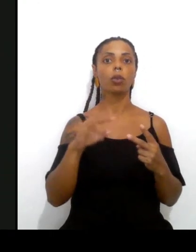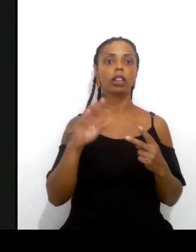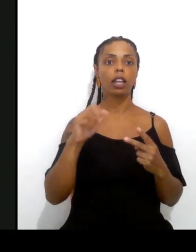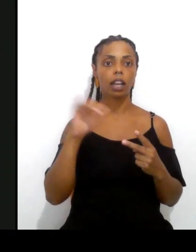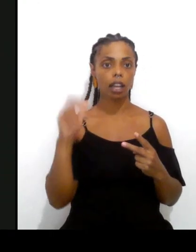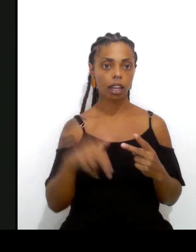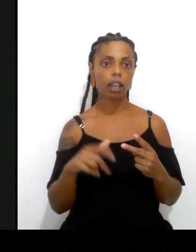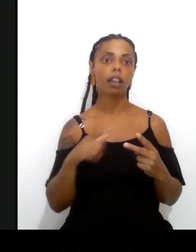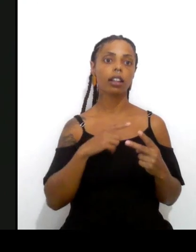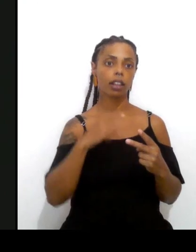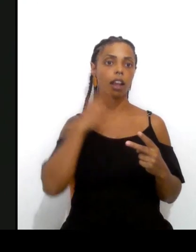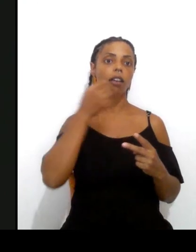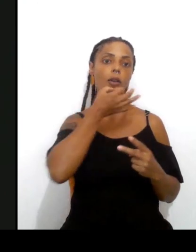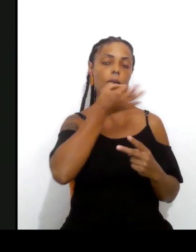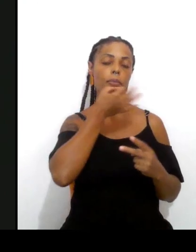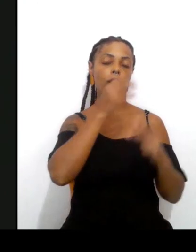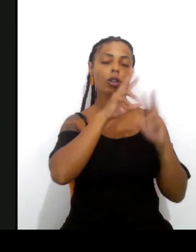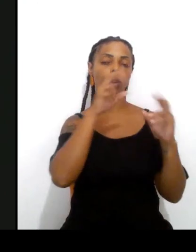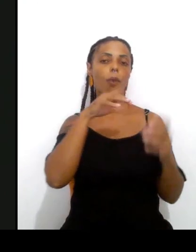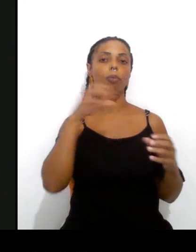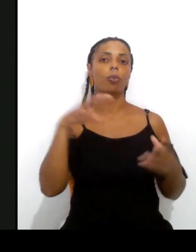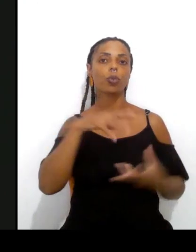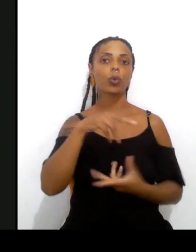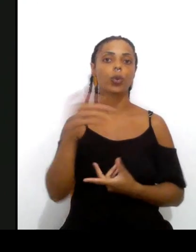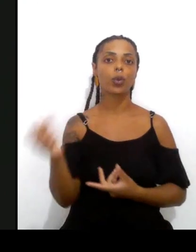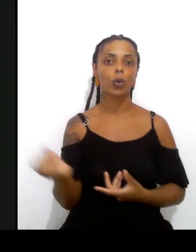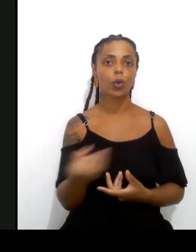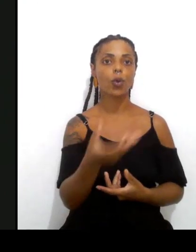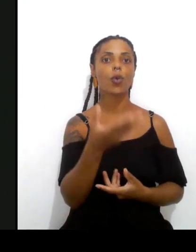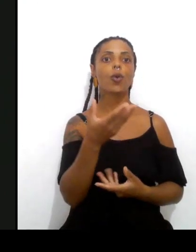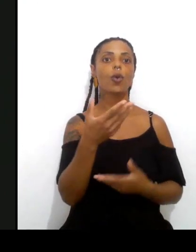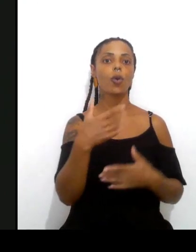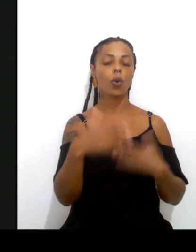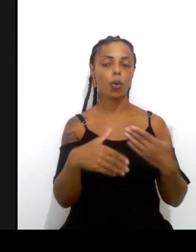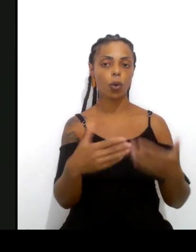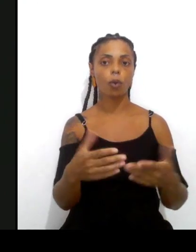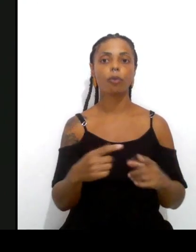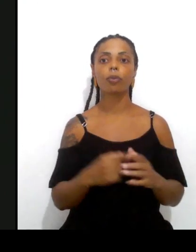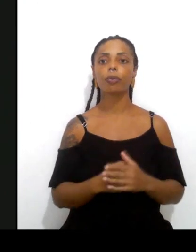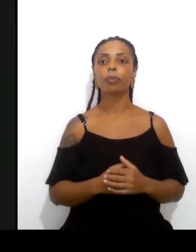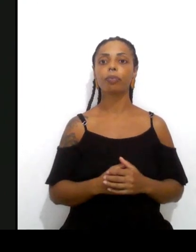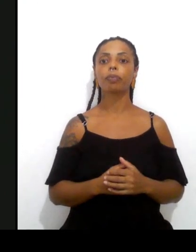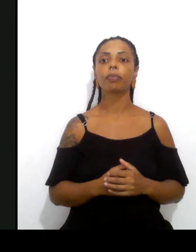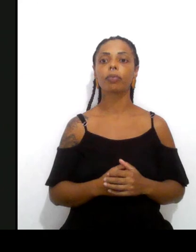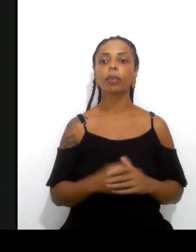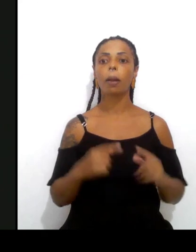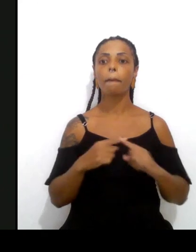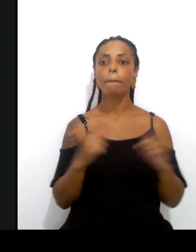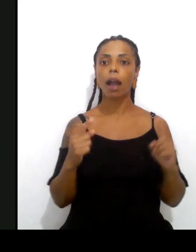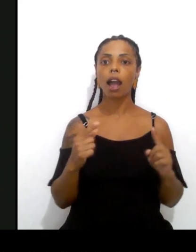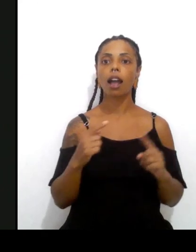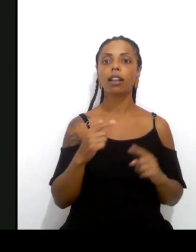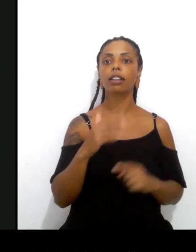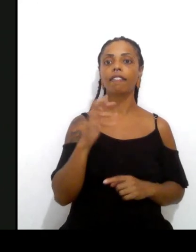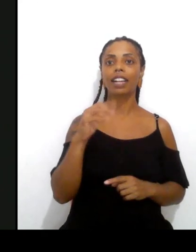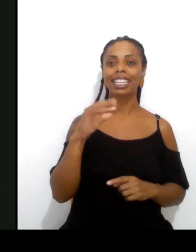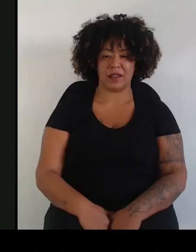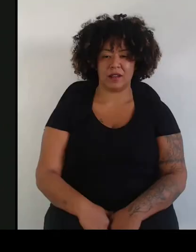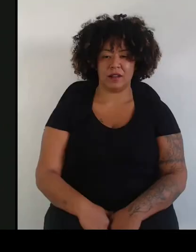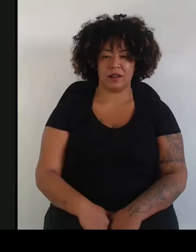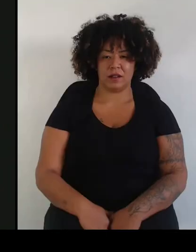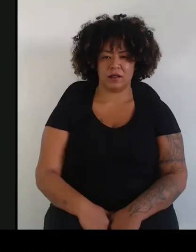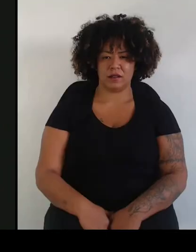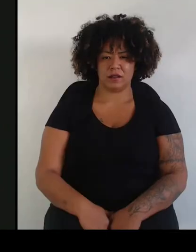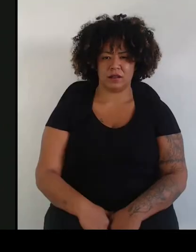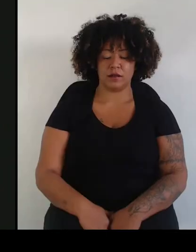do novo mundo Na Silva Silvano é por Francis Bacon filósofo defendia